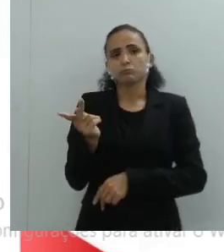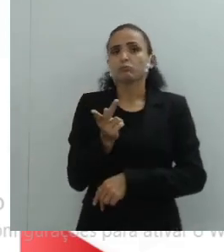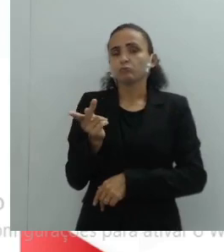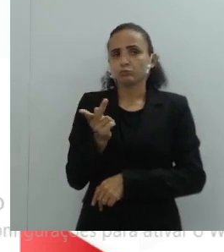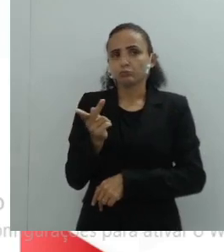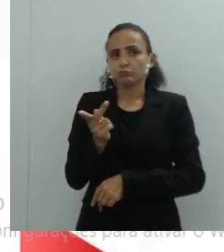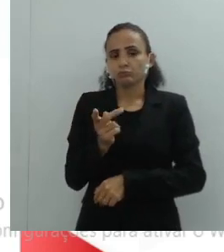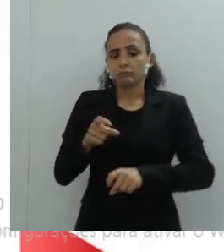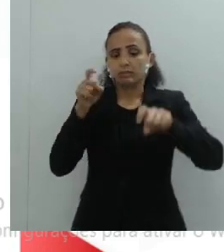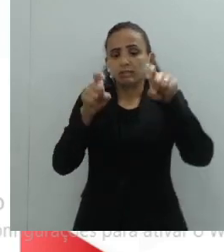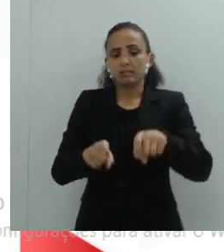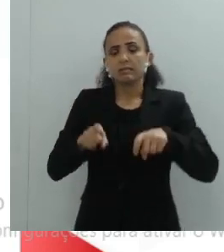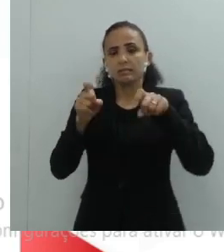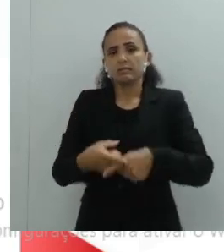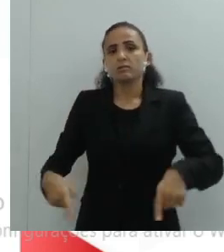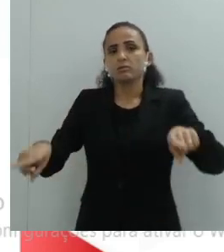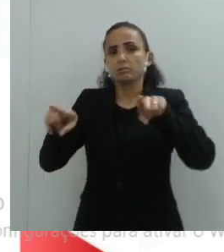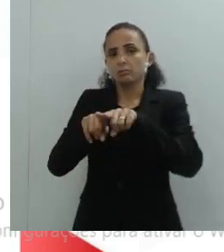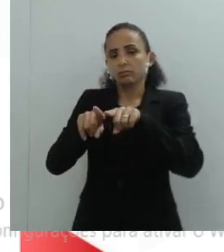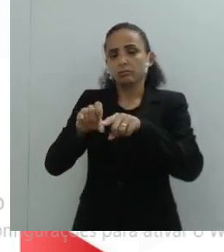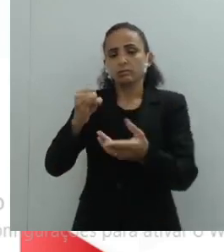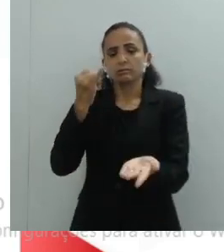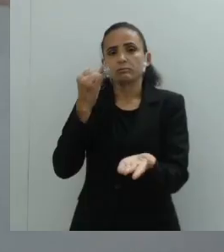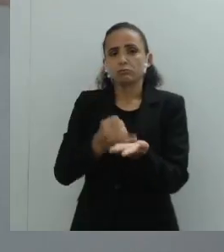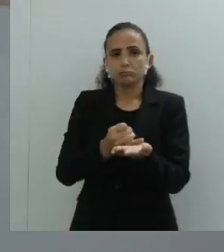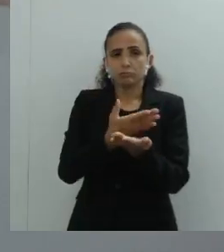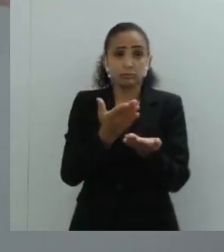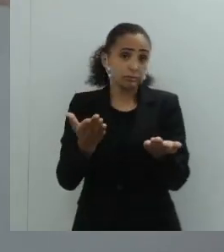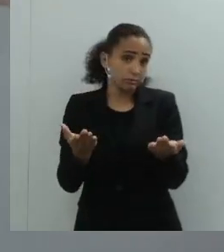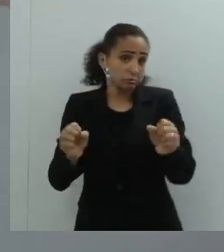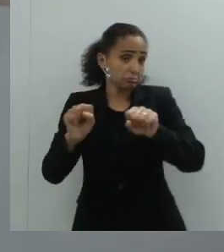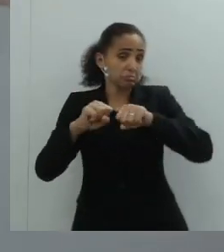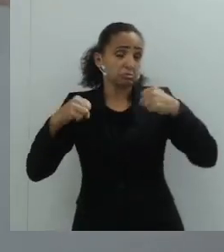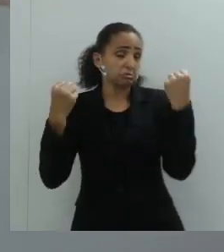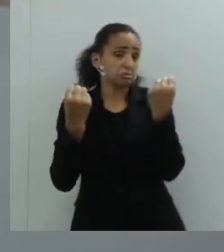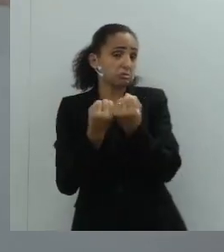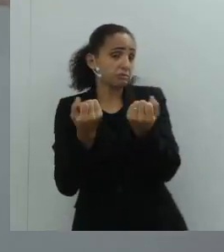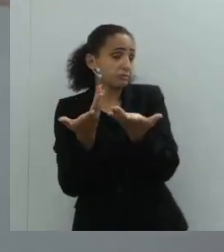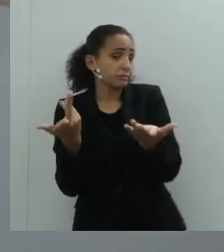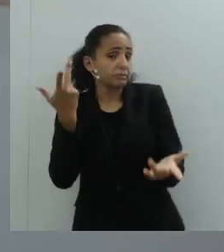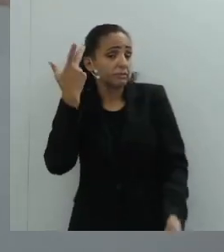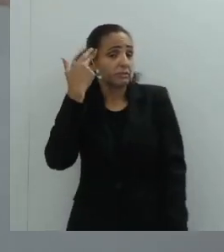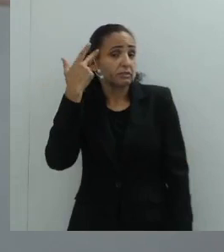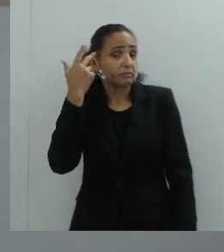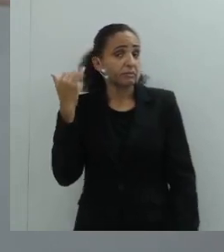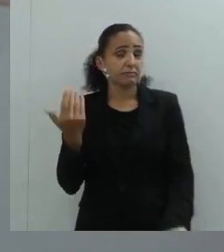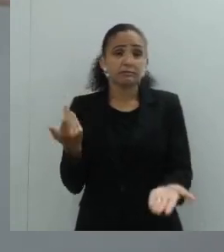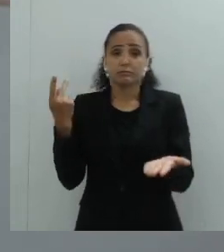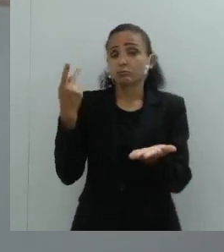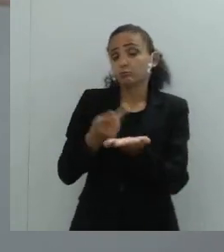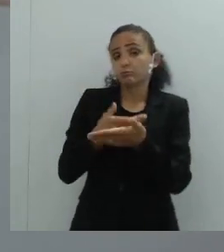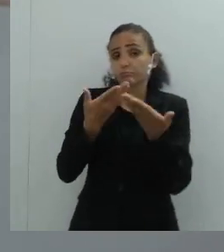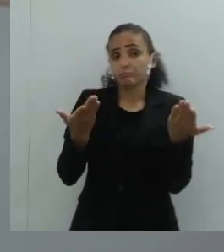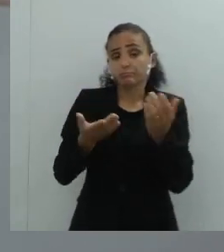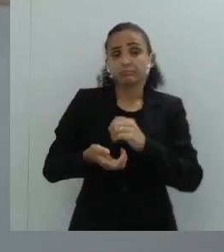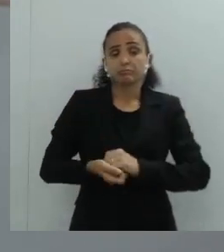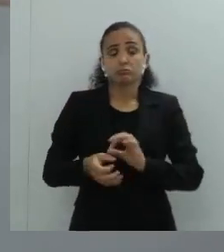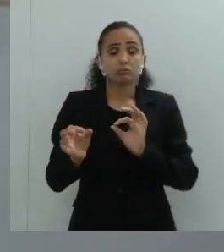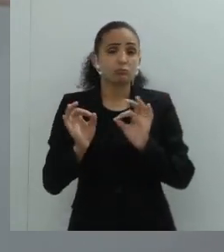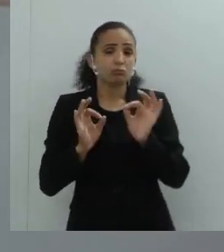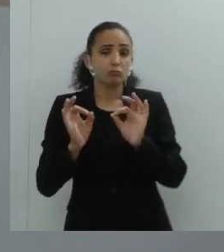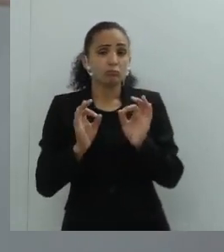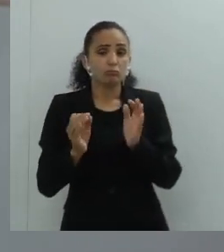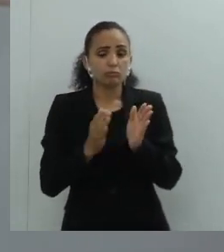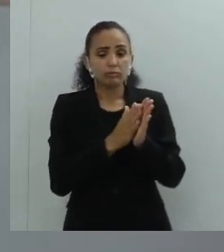segmentos. Agricultura e imposto. Nada mais do que isso, como qualquer sociedade da época faria, né? Então, a gente vai ter